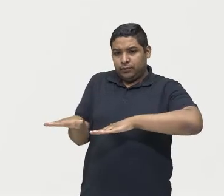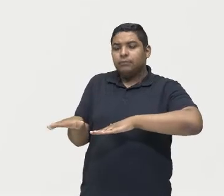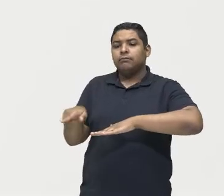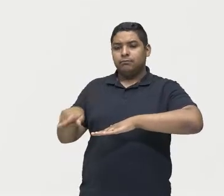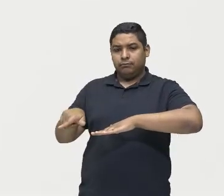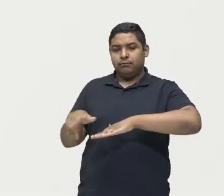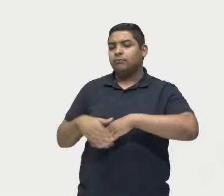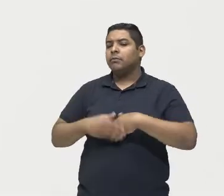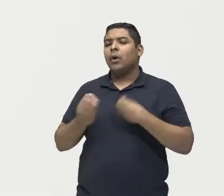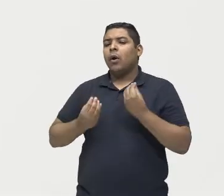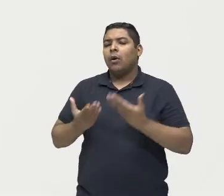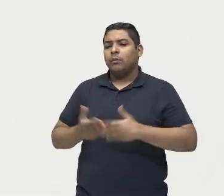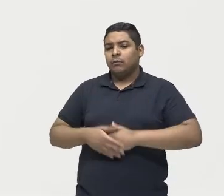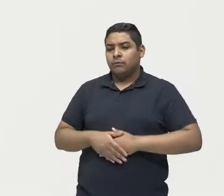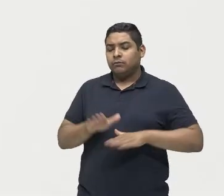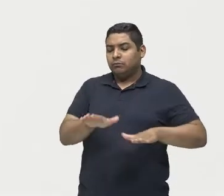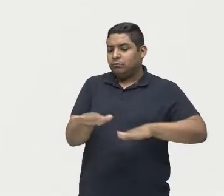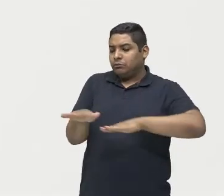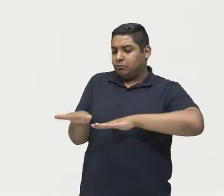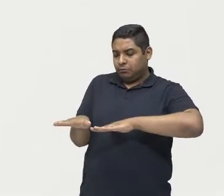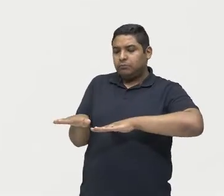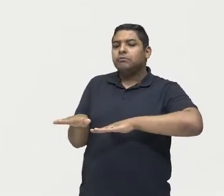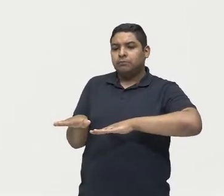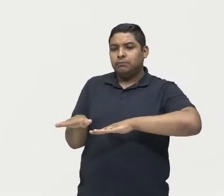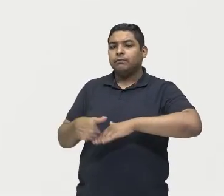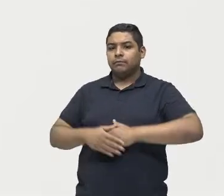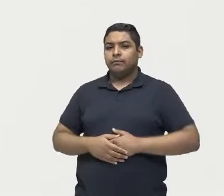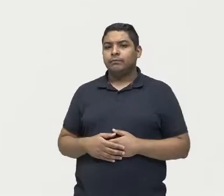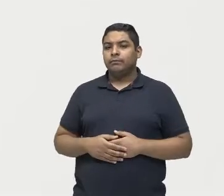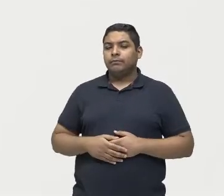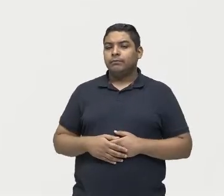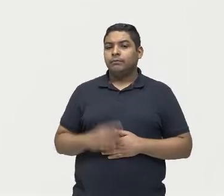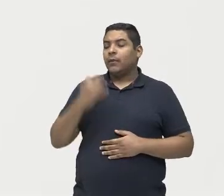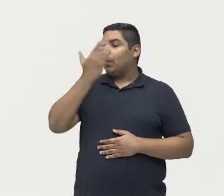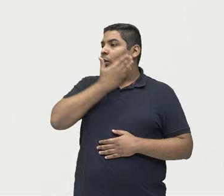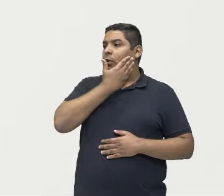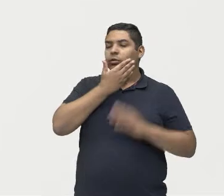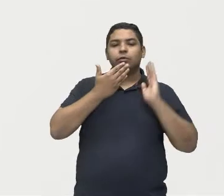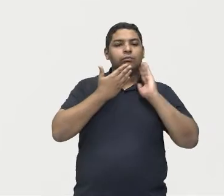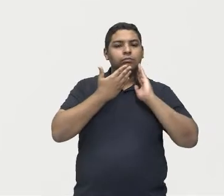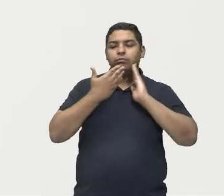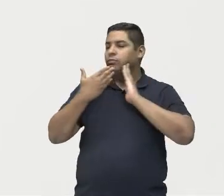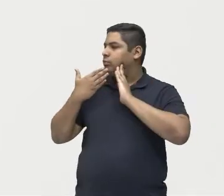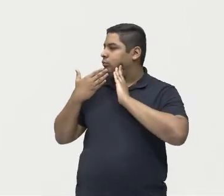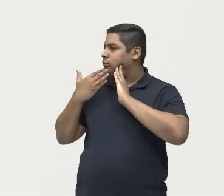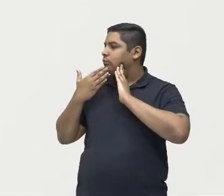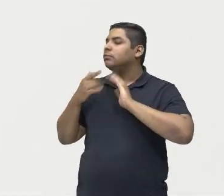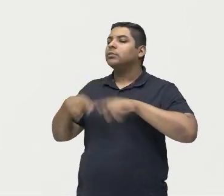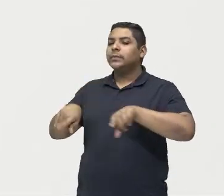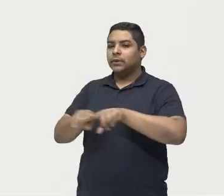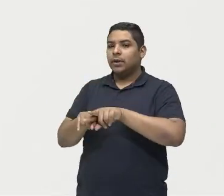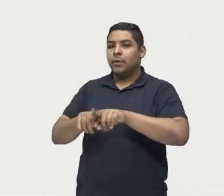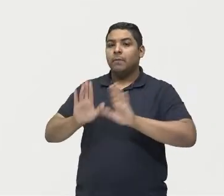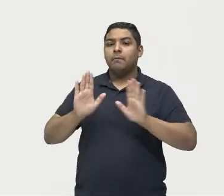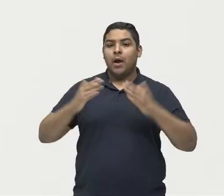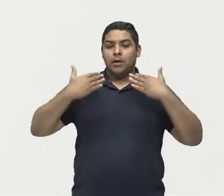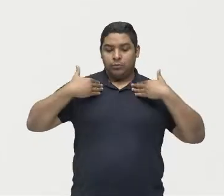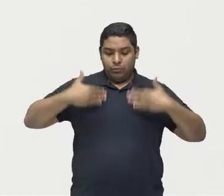quê? De lateral. O rosto está lateral, mas o dorso, ele